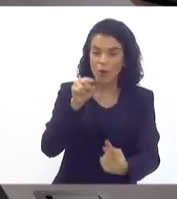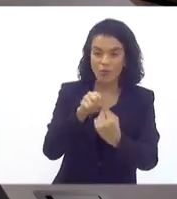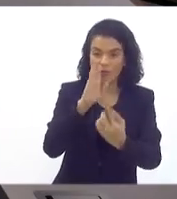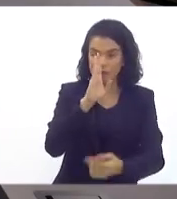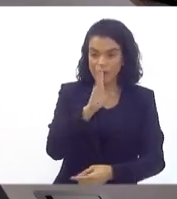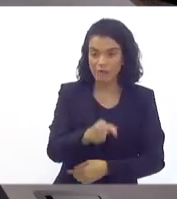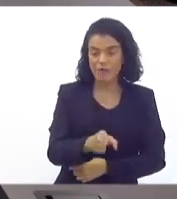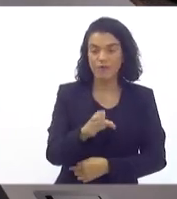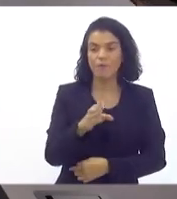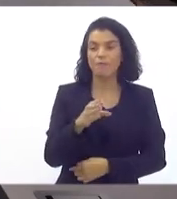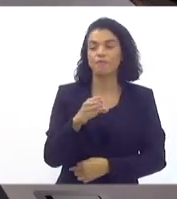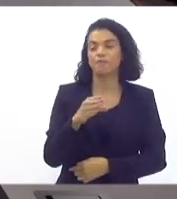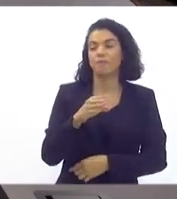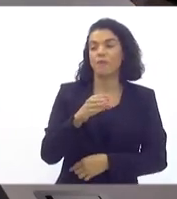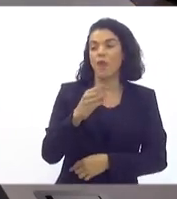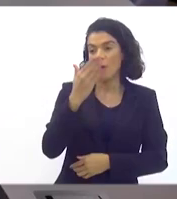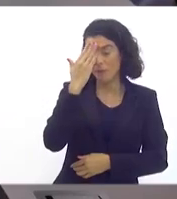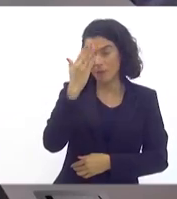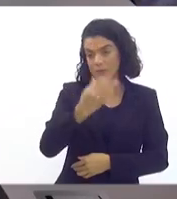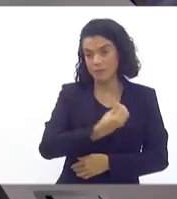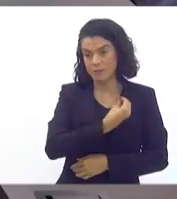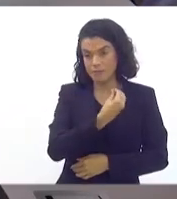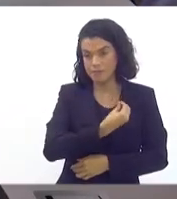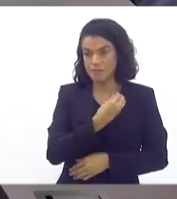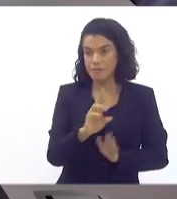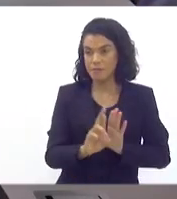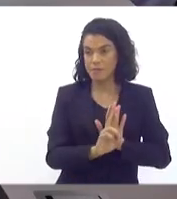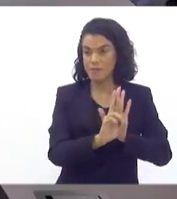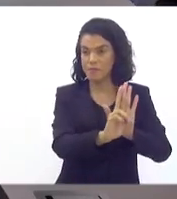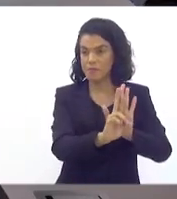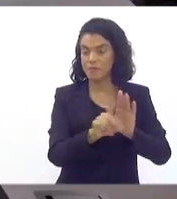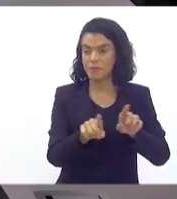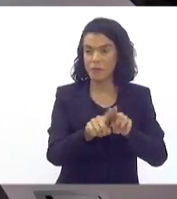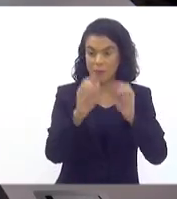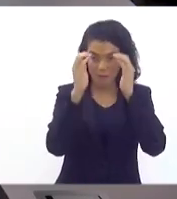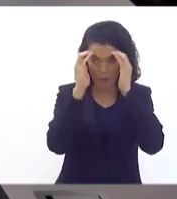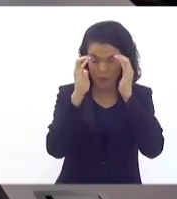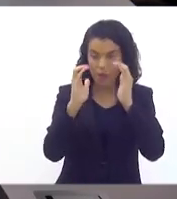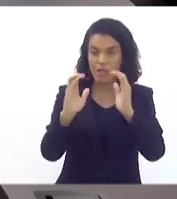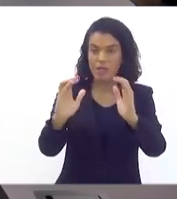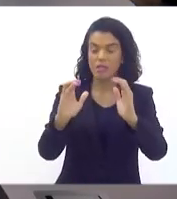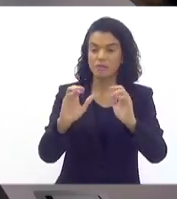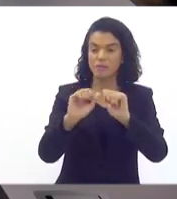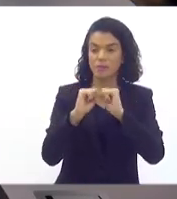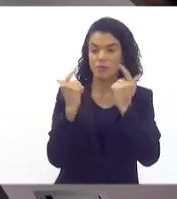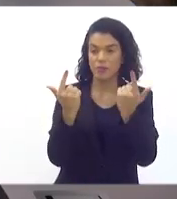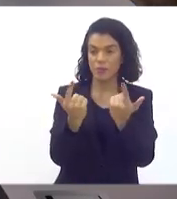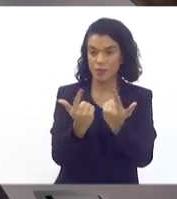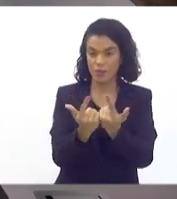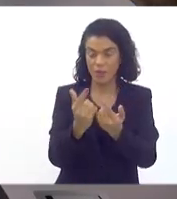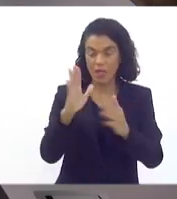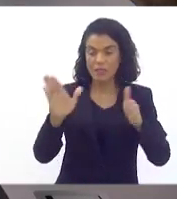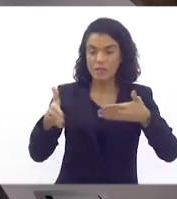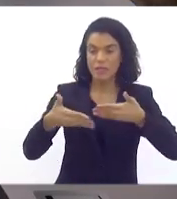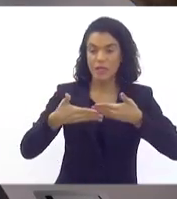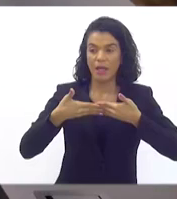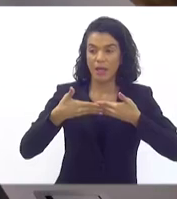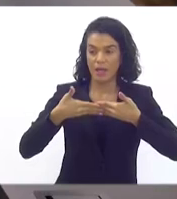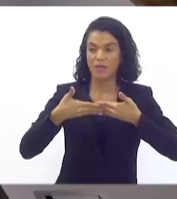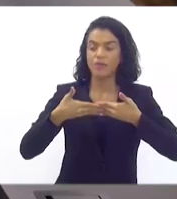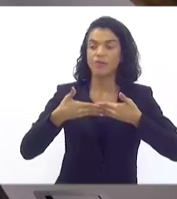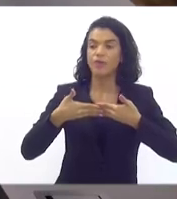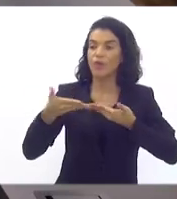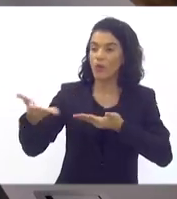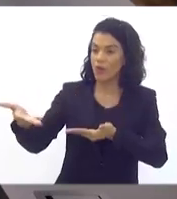Dr Harley mas doutor Isabela obrigado pela presença pela representatividade pelo respeito com o Parlamento declara encerrada a sessão